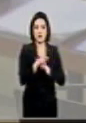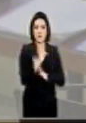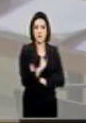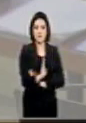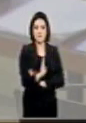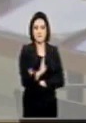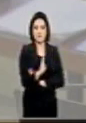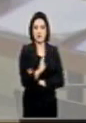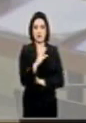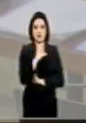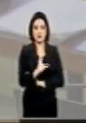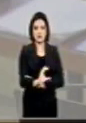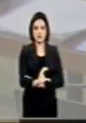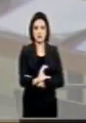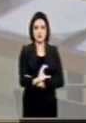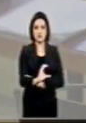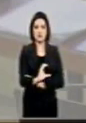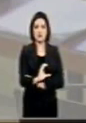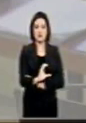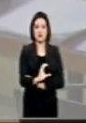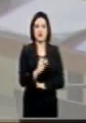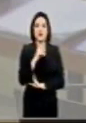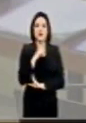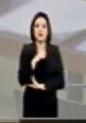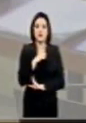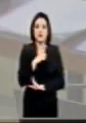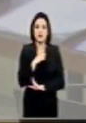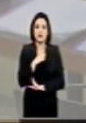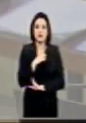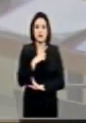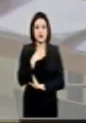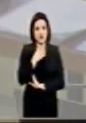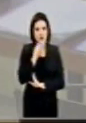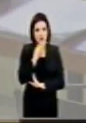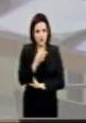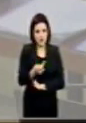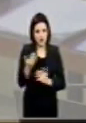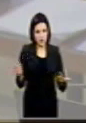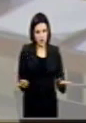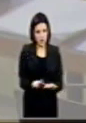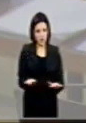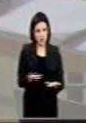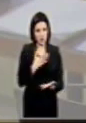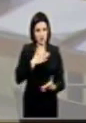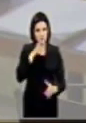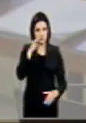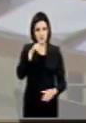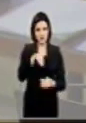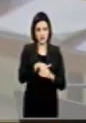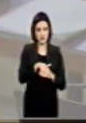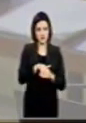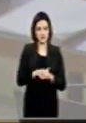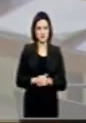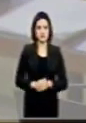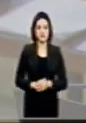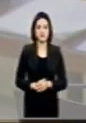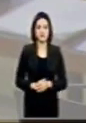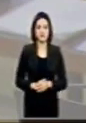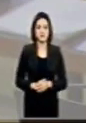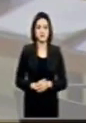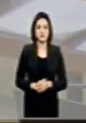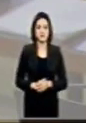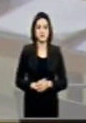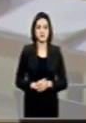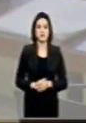e C, que reproduzo neste voto. Essas